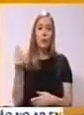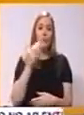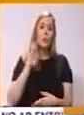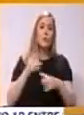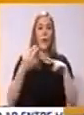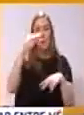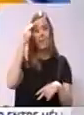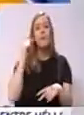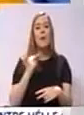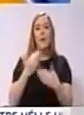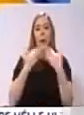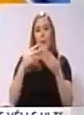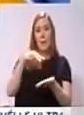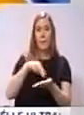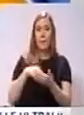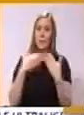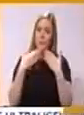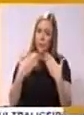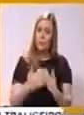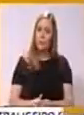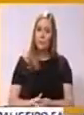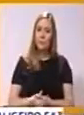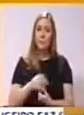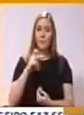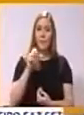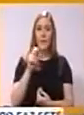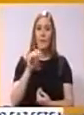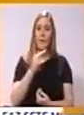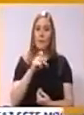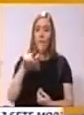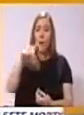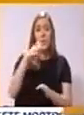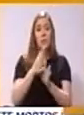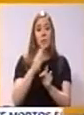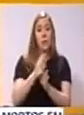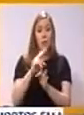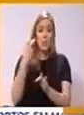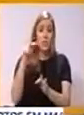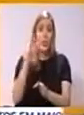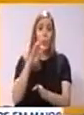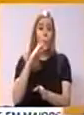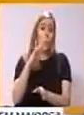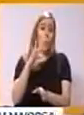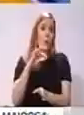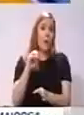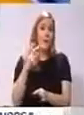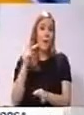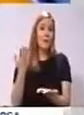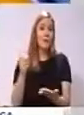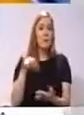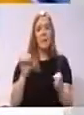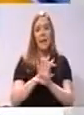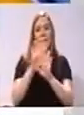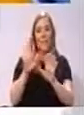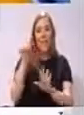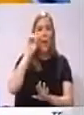a quem eu agradeço desde já a presença. Obrigado. Muito obrigada. A Agrival, que celebra este ano 40 anos, não é assim? Exatamente, é uma data